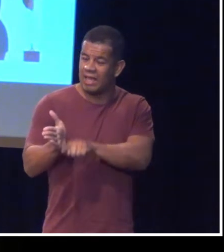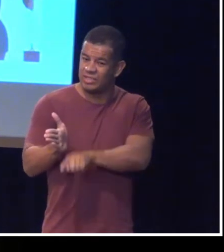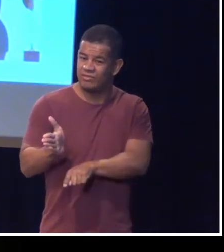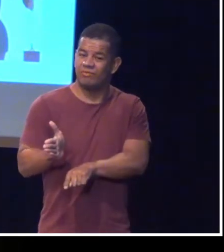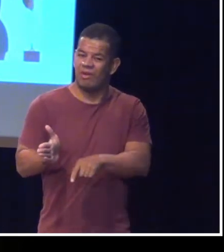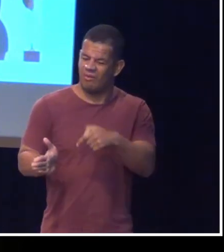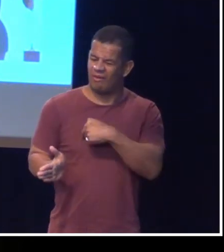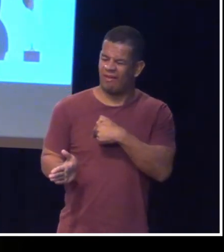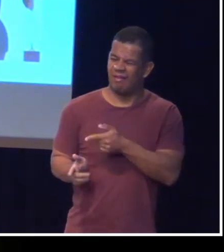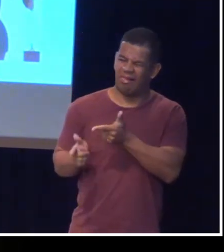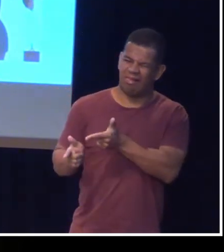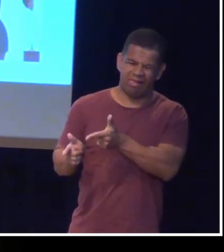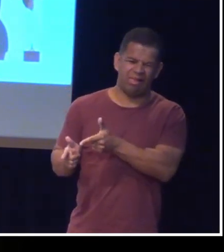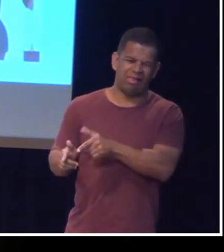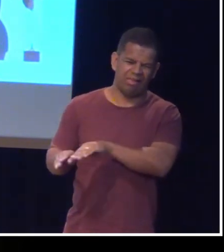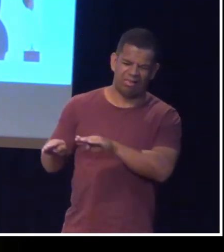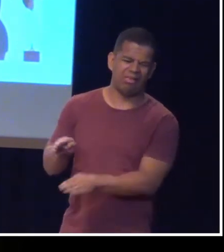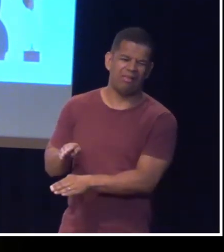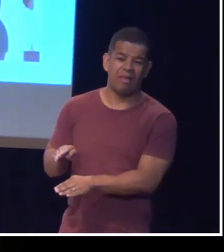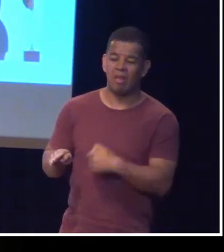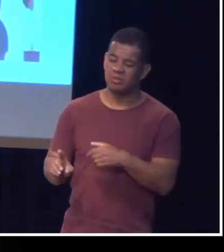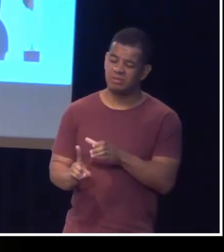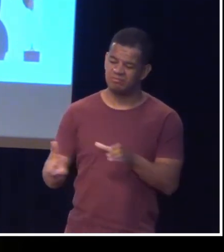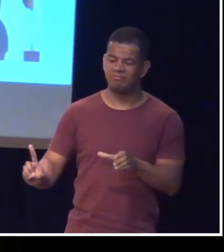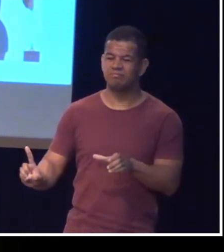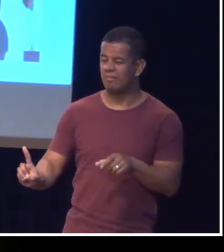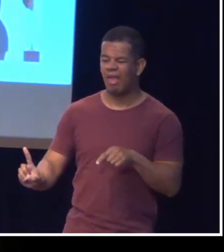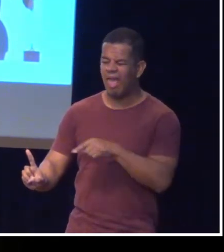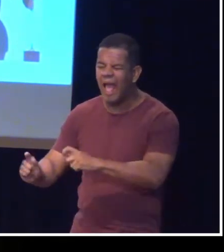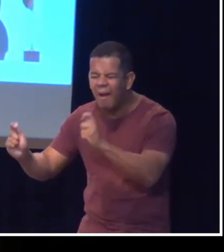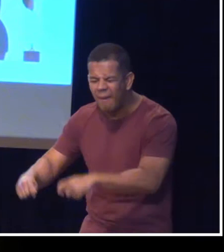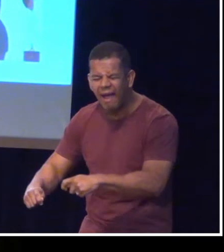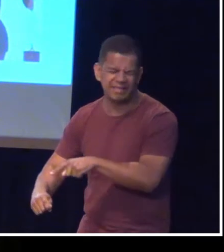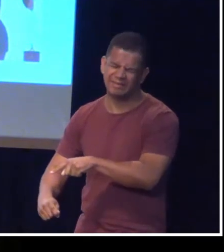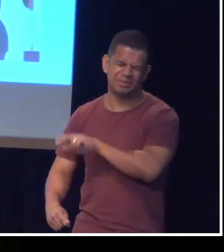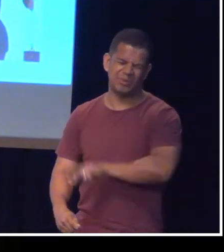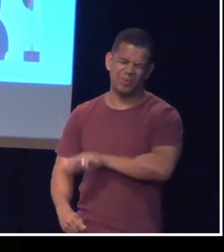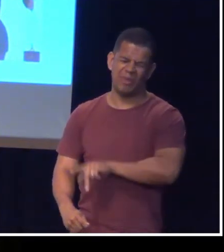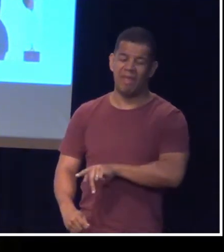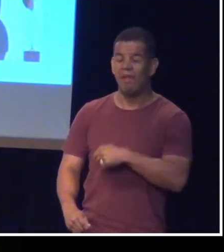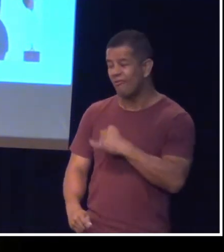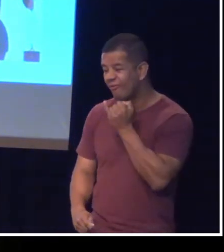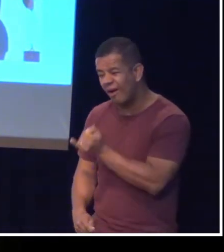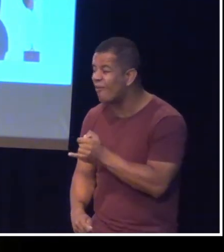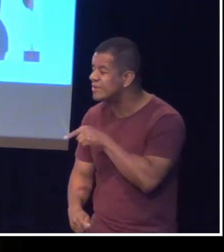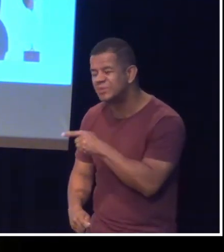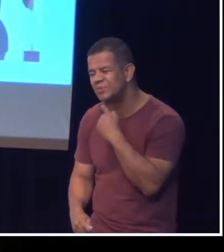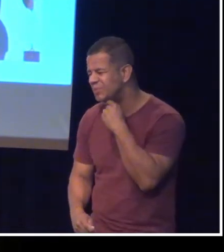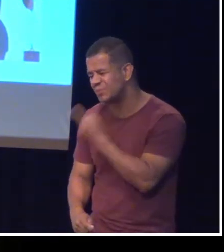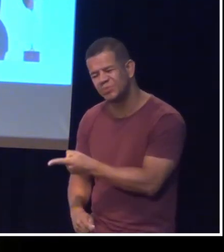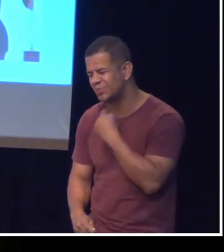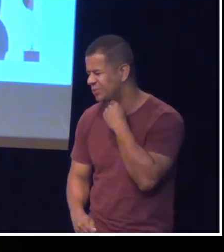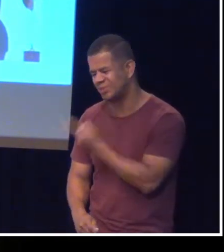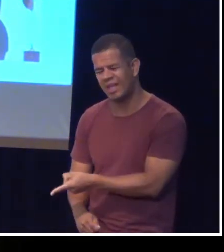eu separo aquele indivíduo dizendo que ele já não é capaz. Eu já digo para ele que ele não vai ter condições nenhuma